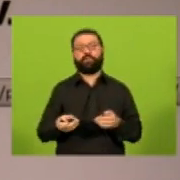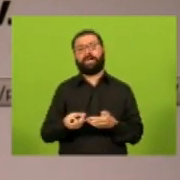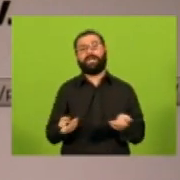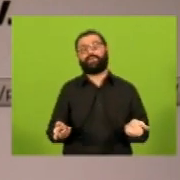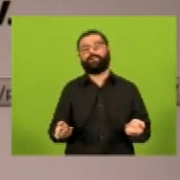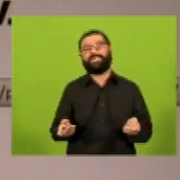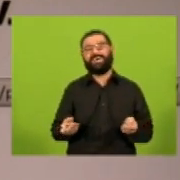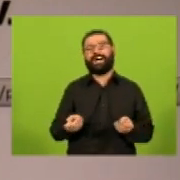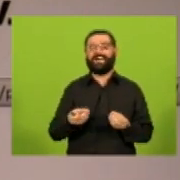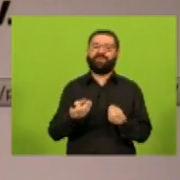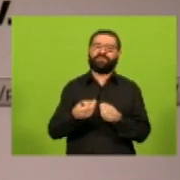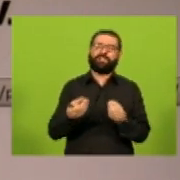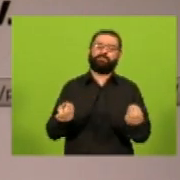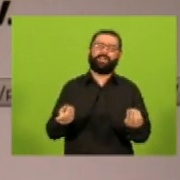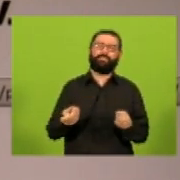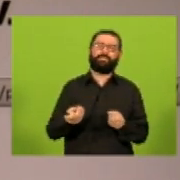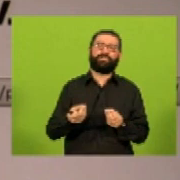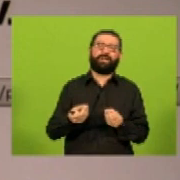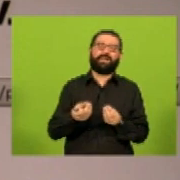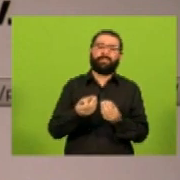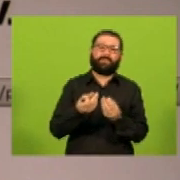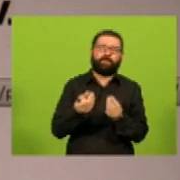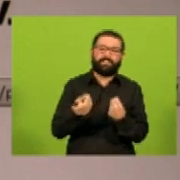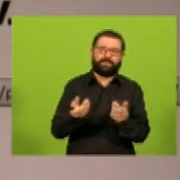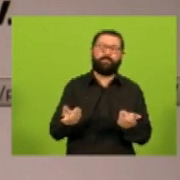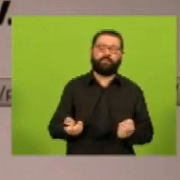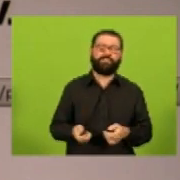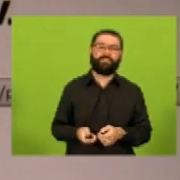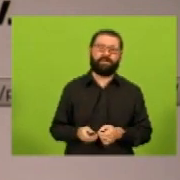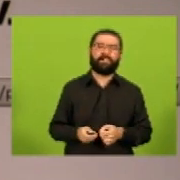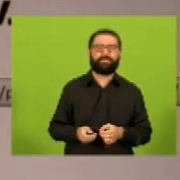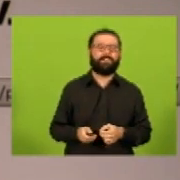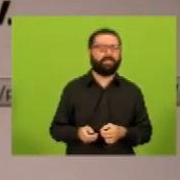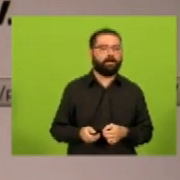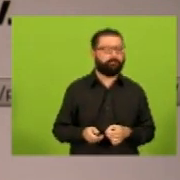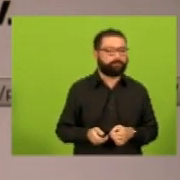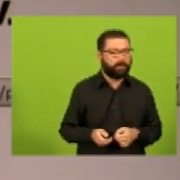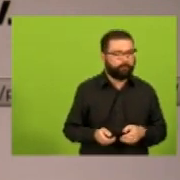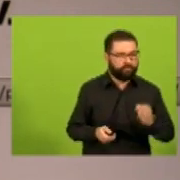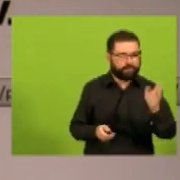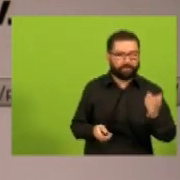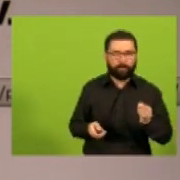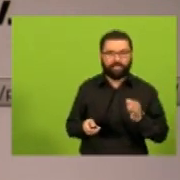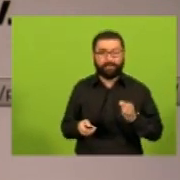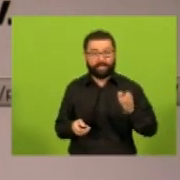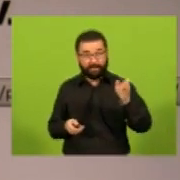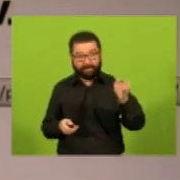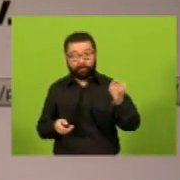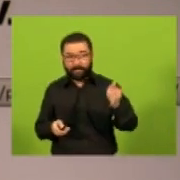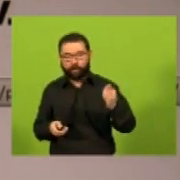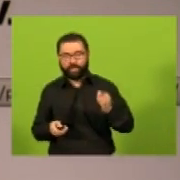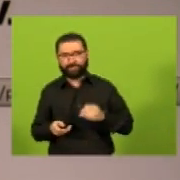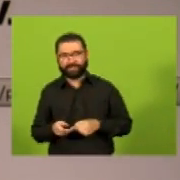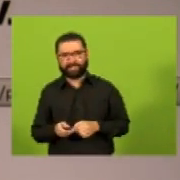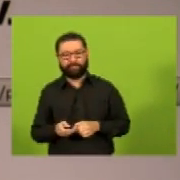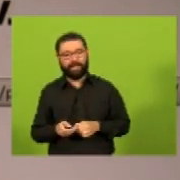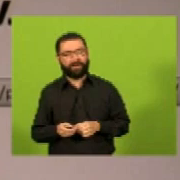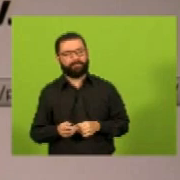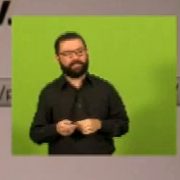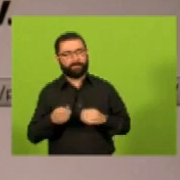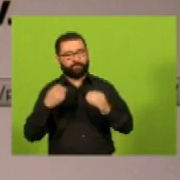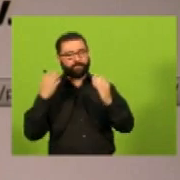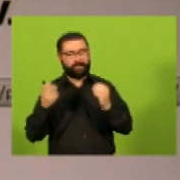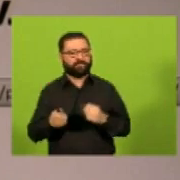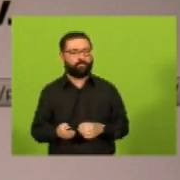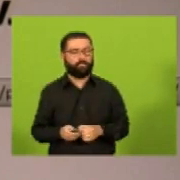pós-emergente de contato, aí você já perde um pouco de qualidade, porque precisa ser uma gotícula mais fina, né? Por isso que estão ali, está bem lógico essa tabela,